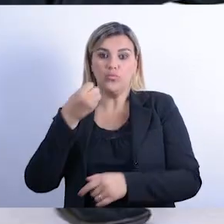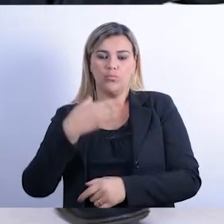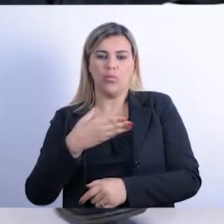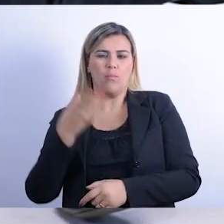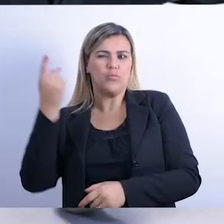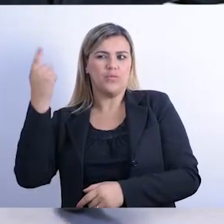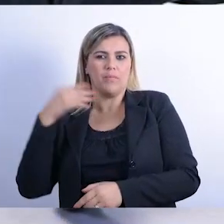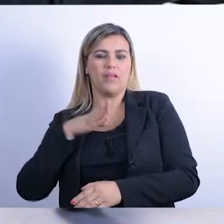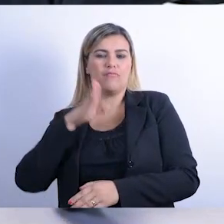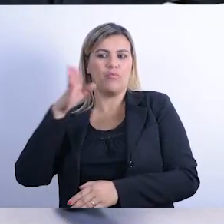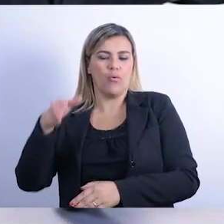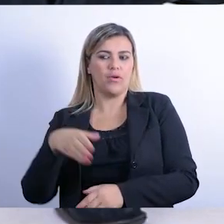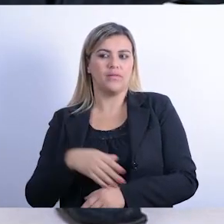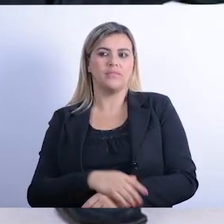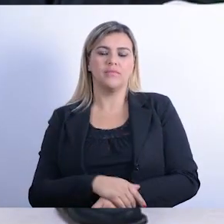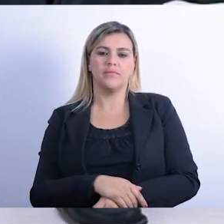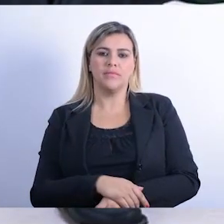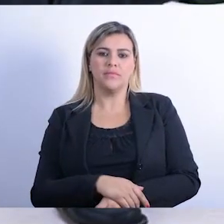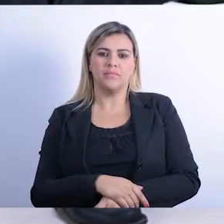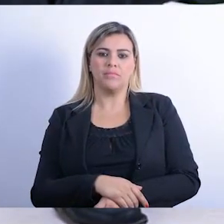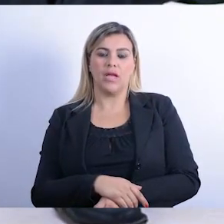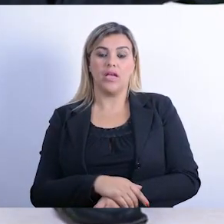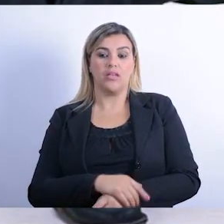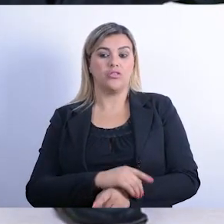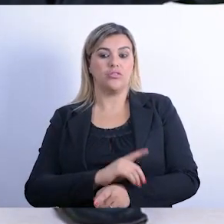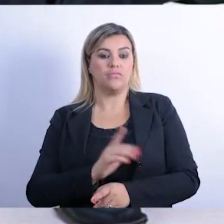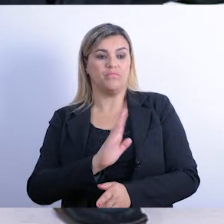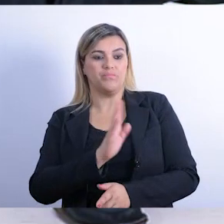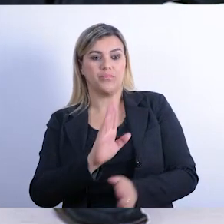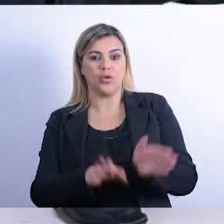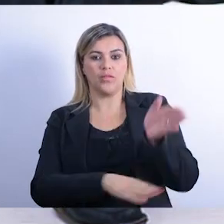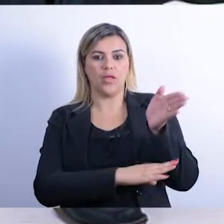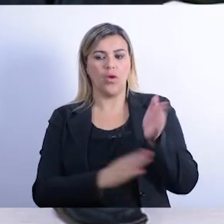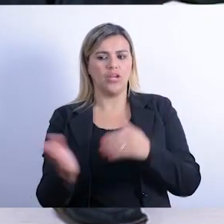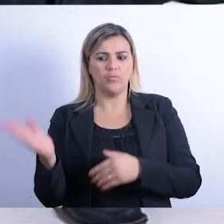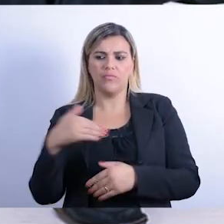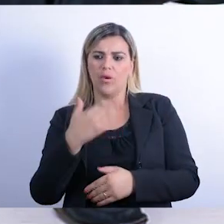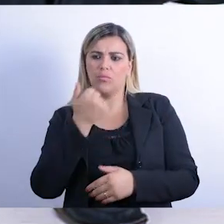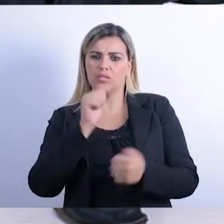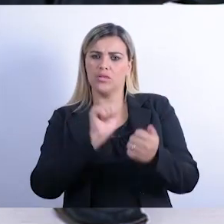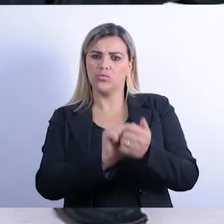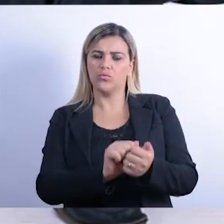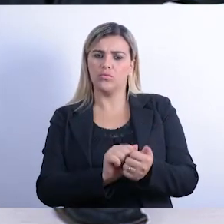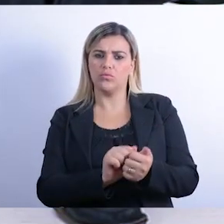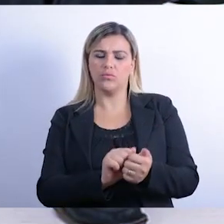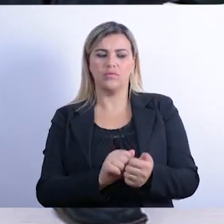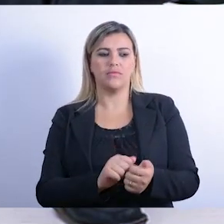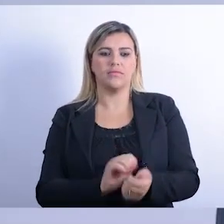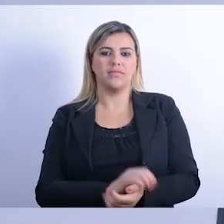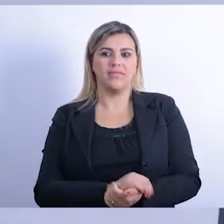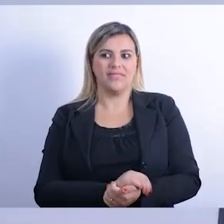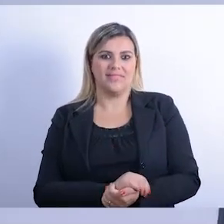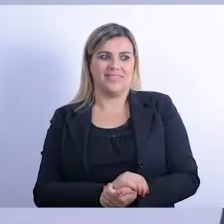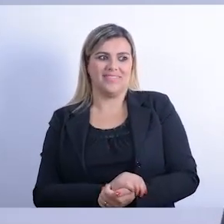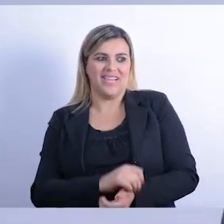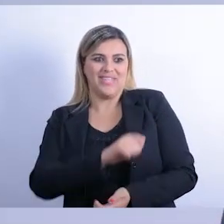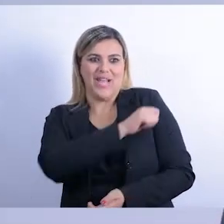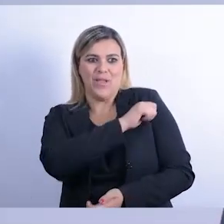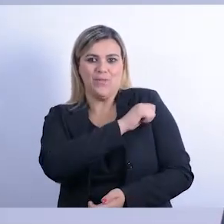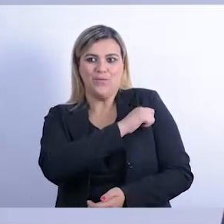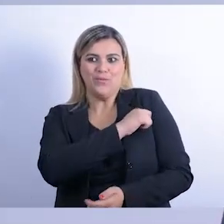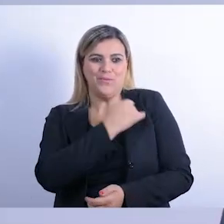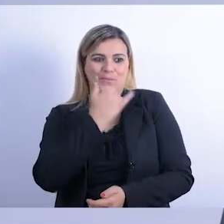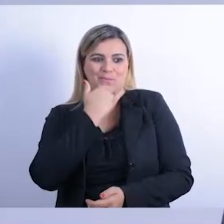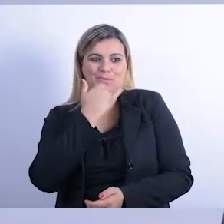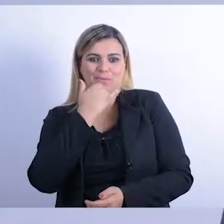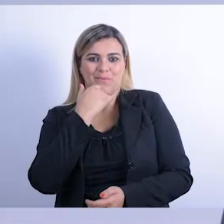anos? Isso, né? Então, deixamos ele no hotel. Ele falou, não, vamos almoçar aqui e tal. Falei,